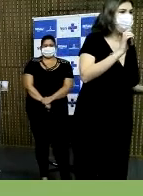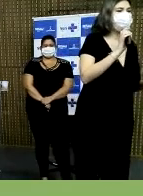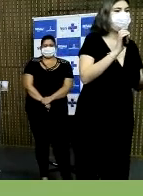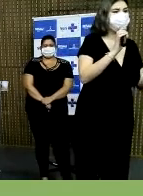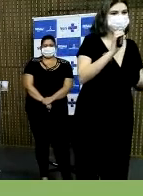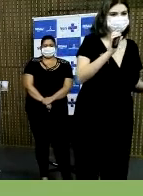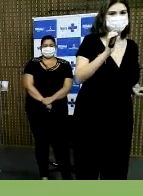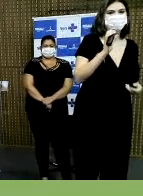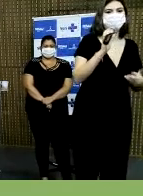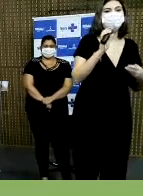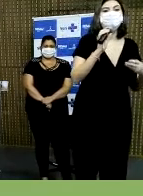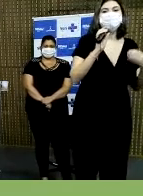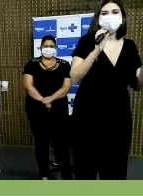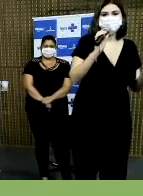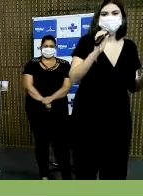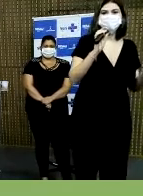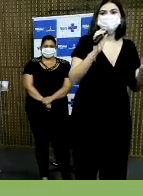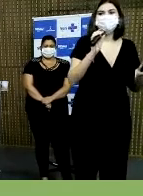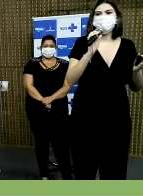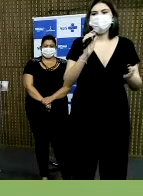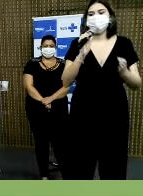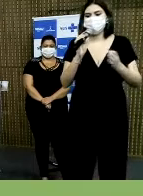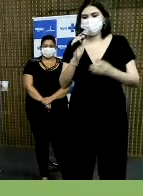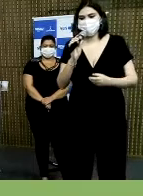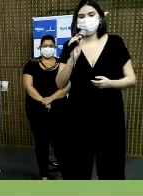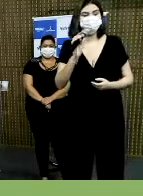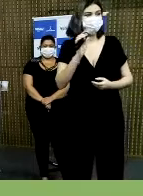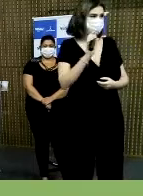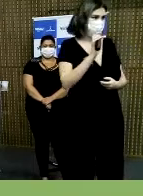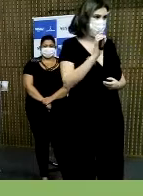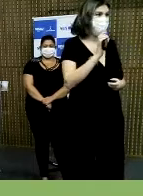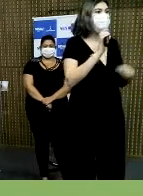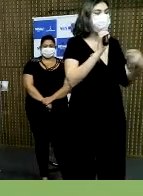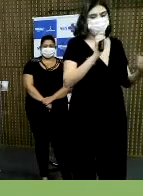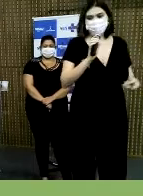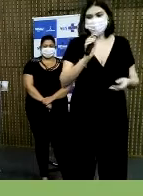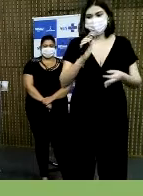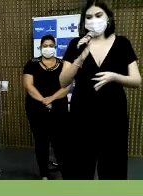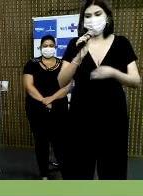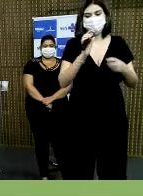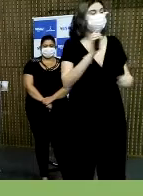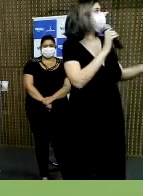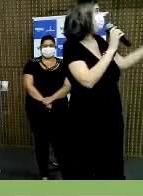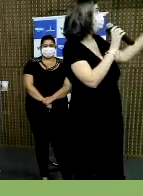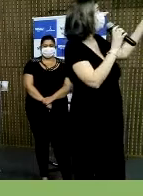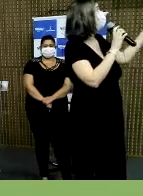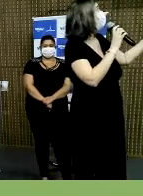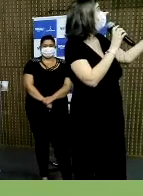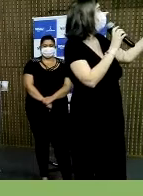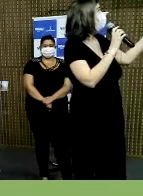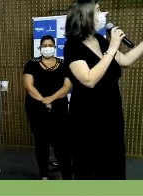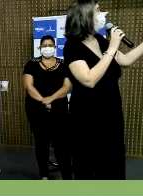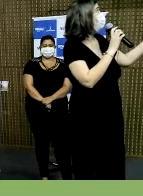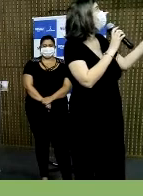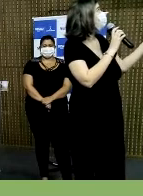alguma tia, alguma sogra, e daí tem uma dificuldade de ter esse acompanhamento do puerpério. Porém, defeito, como é possível ver,